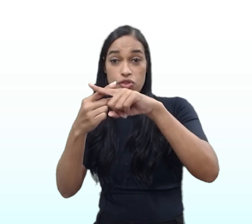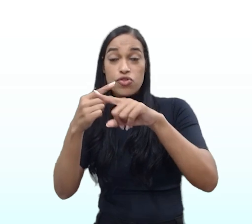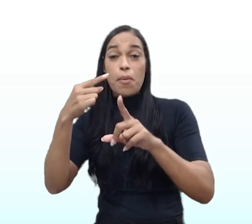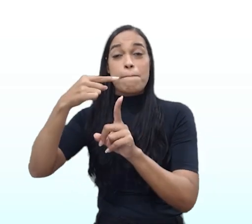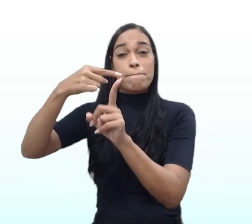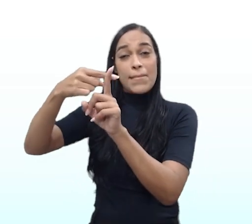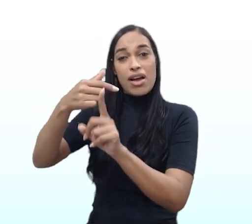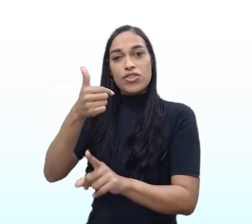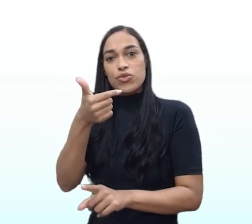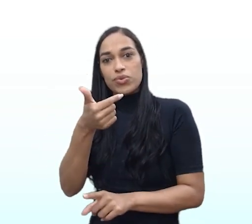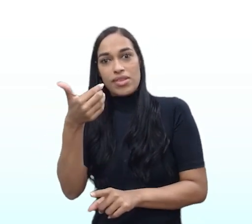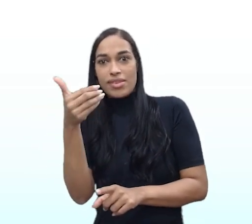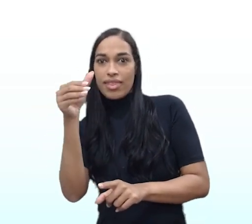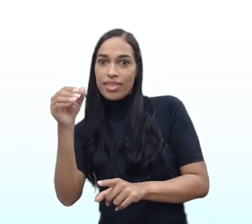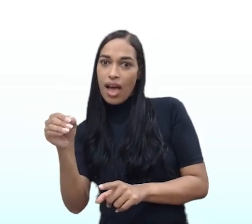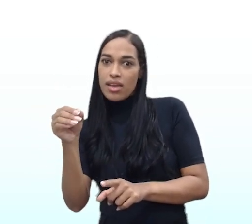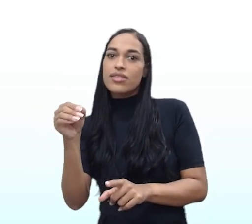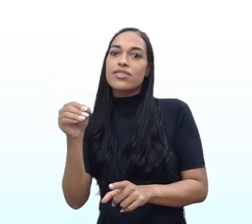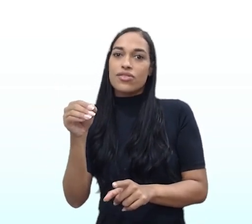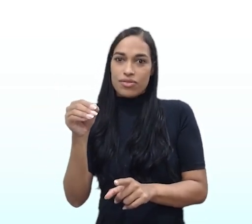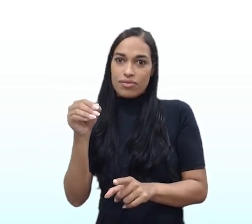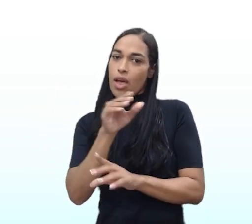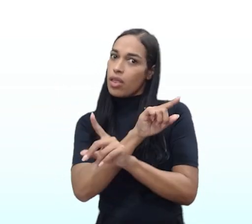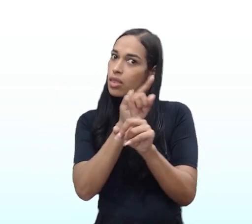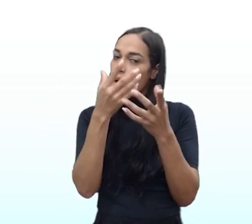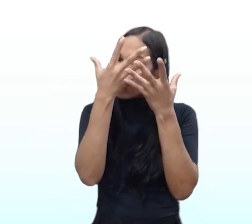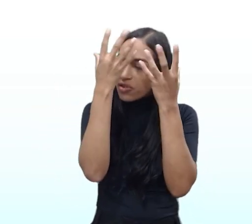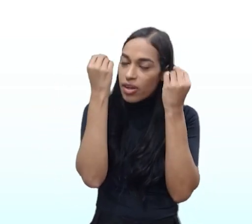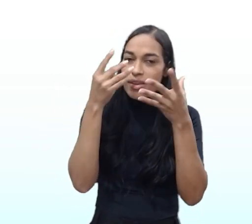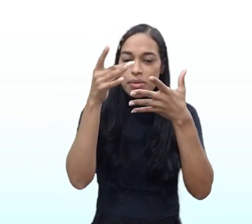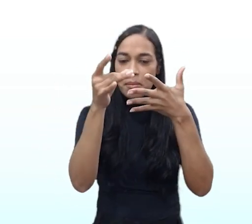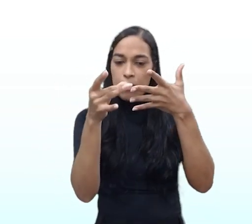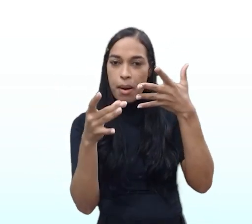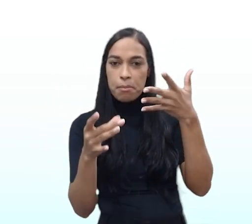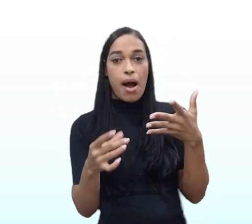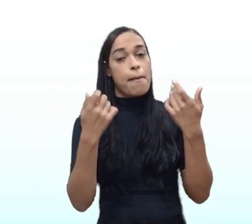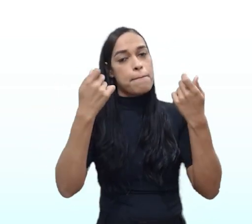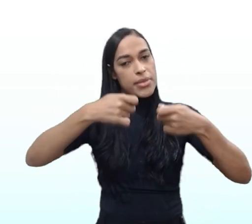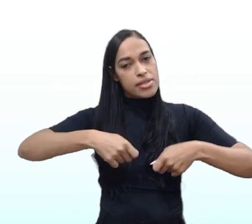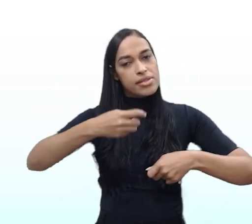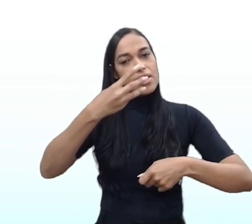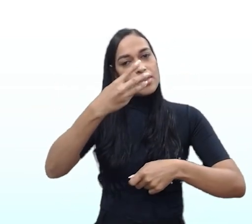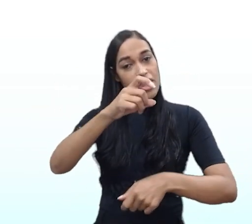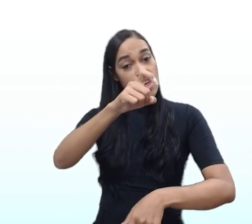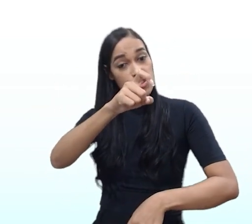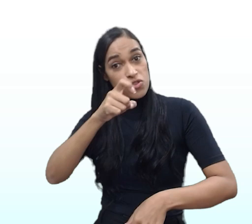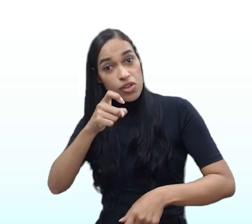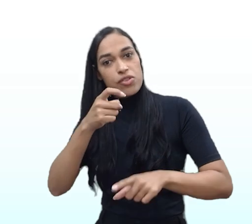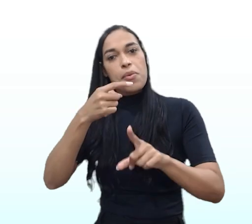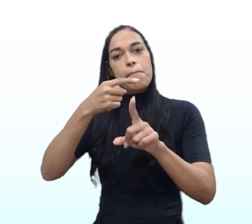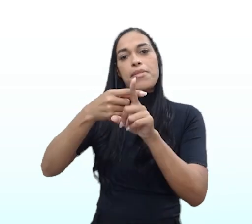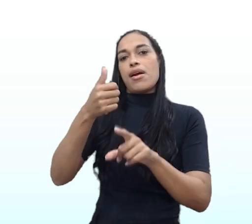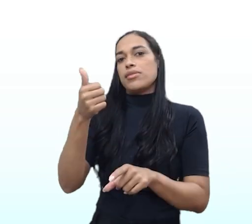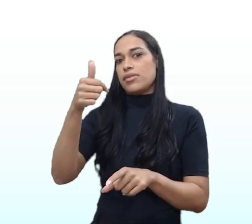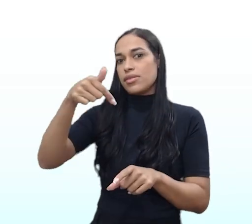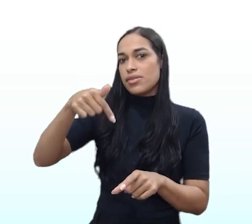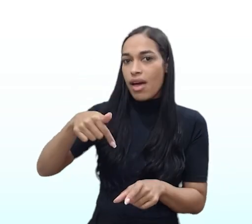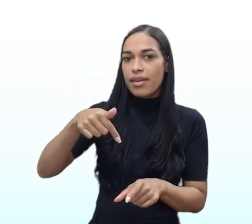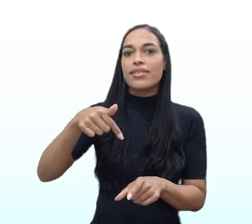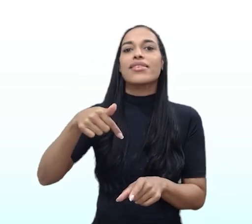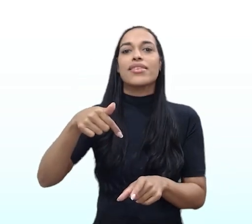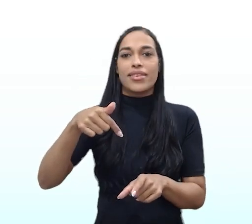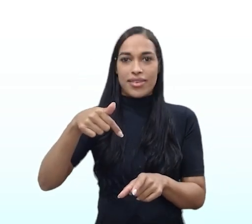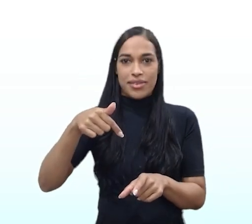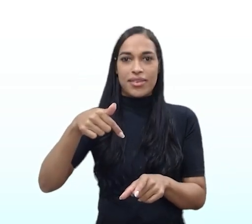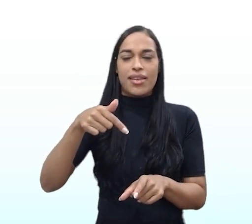mais 210. Não esquece desse detalhe da multiplicação, do 3 vezes X mais 17, que a gente vai fazer